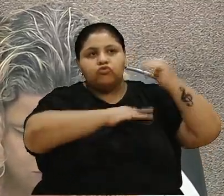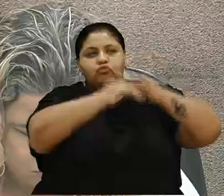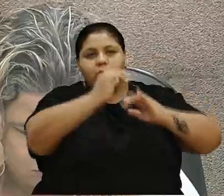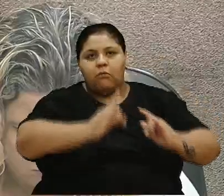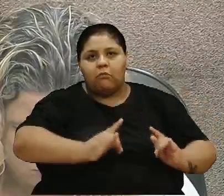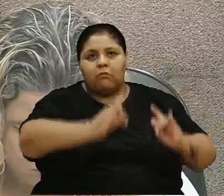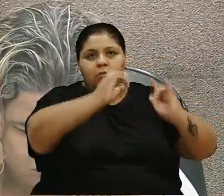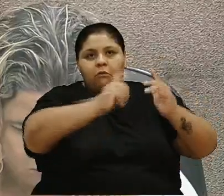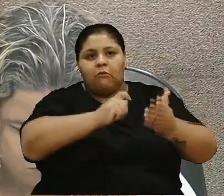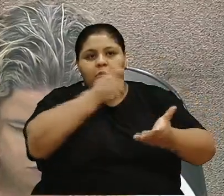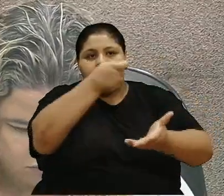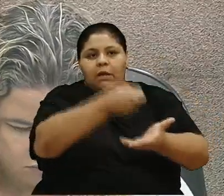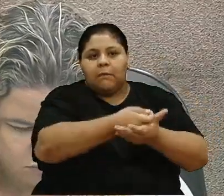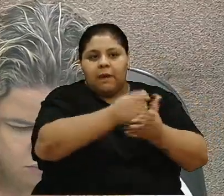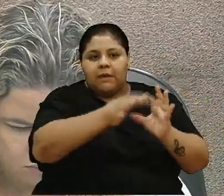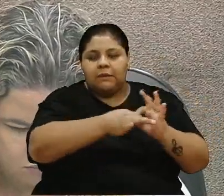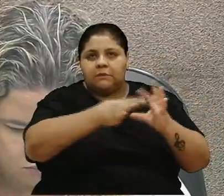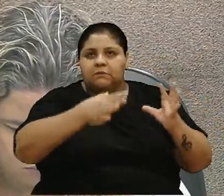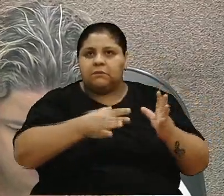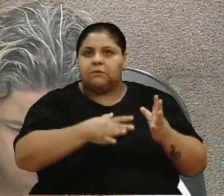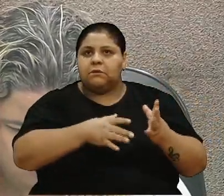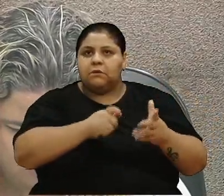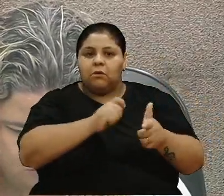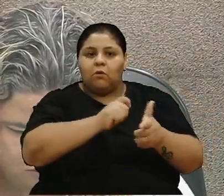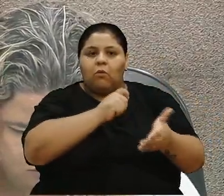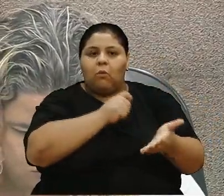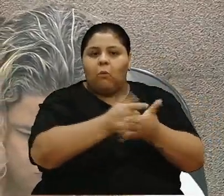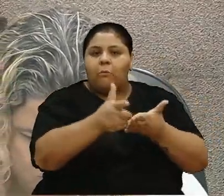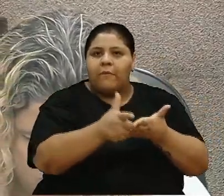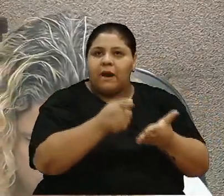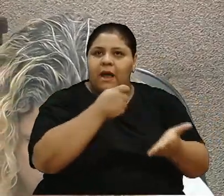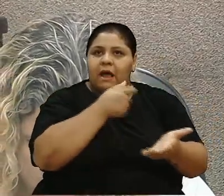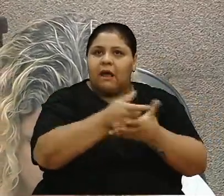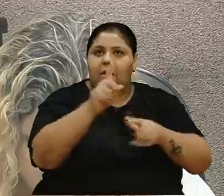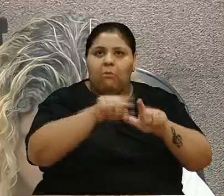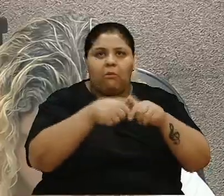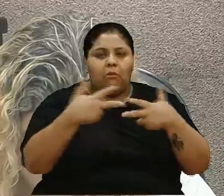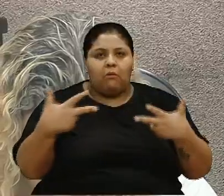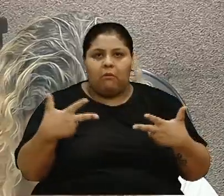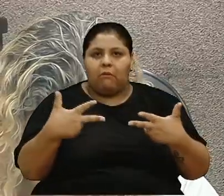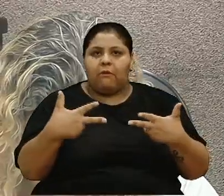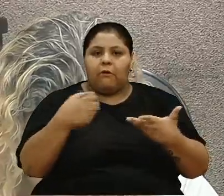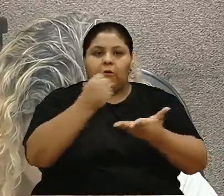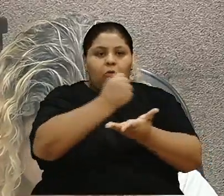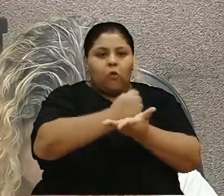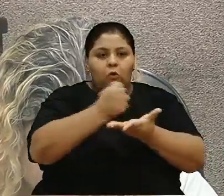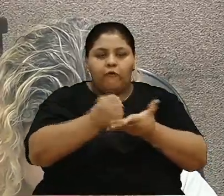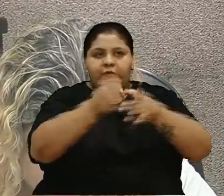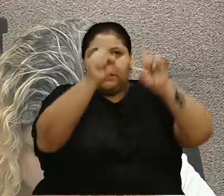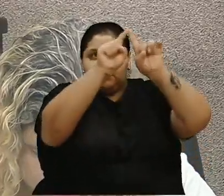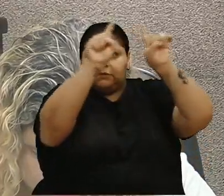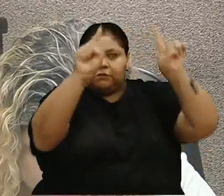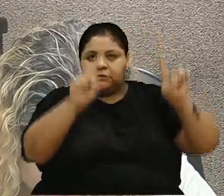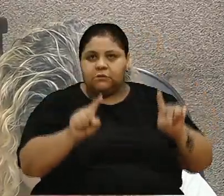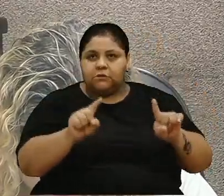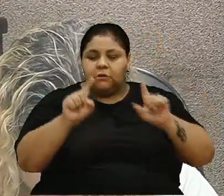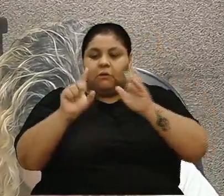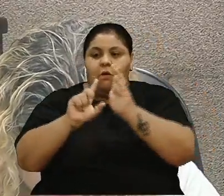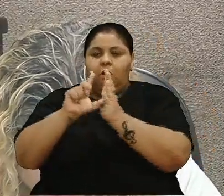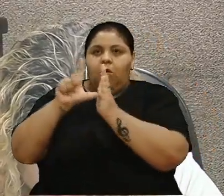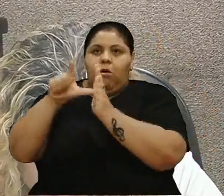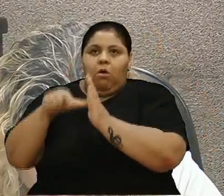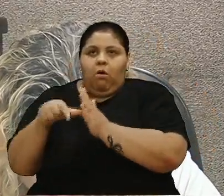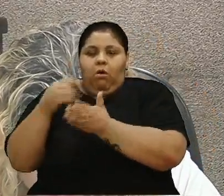tem que pagar as licenças, ela tem que comprar o equipamento, ela tem que contratar os funcionários, para